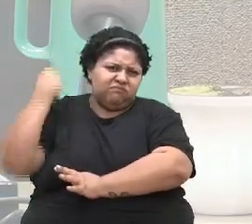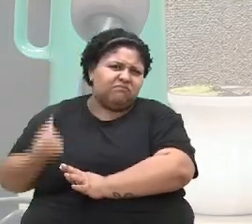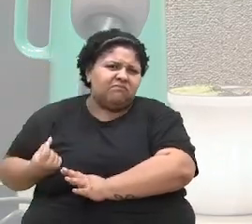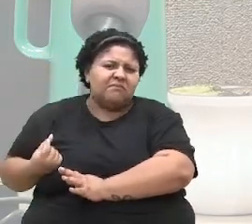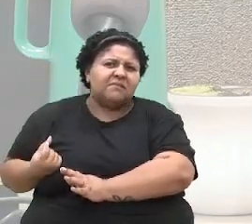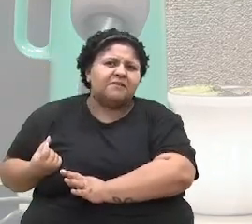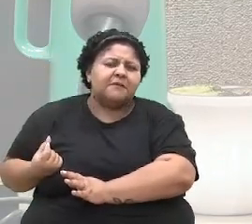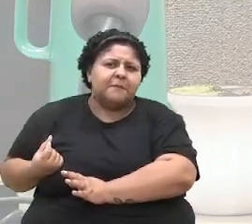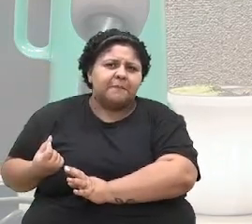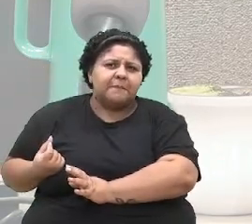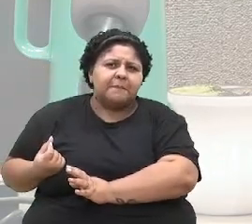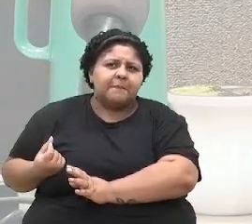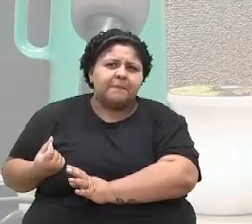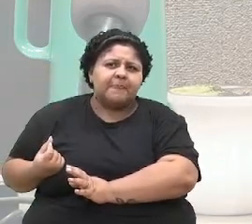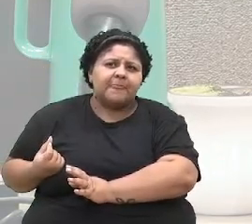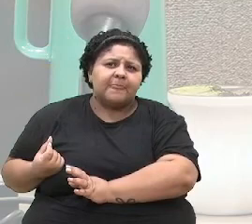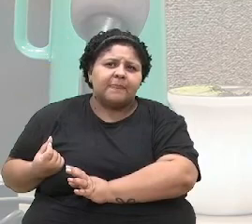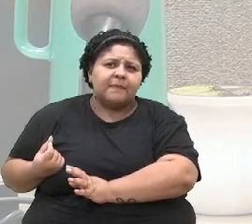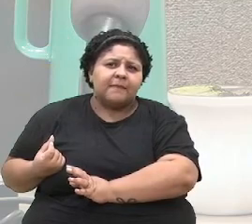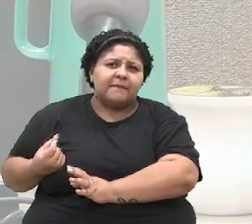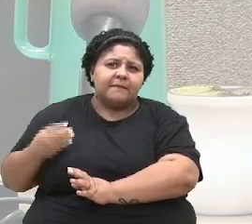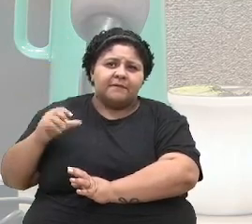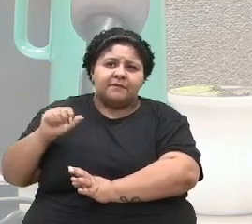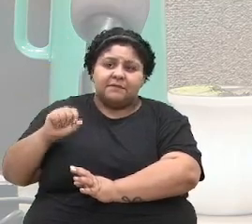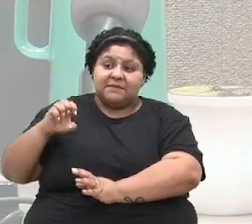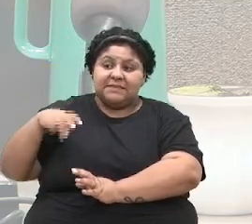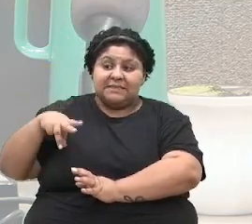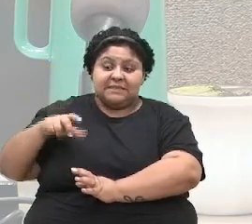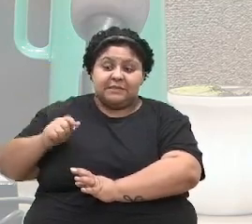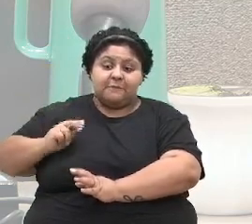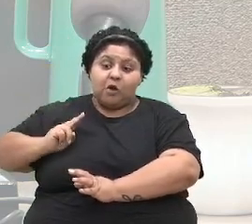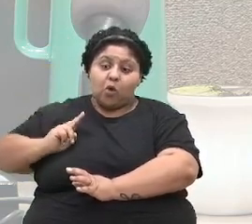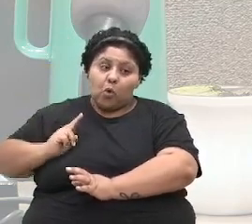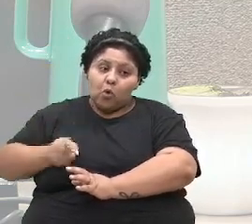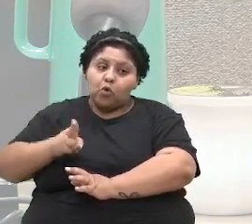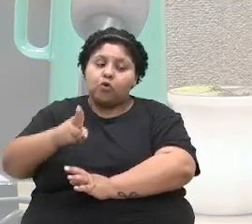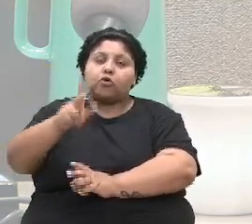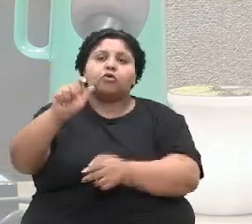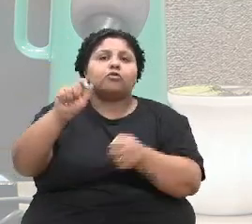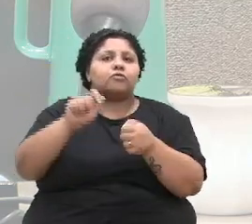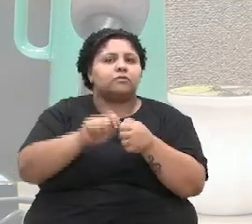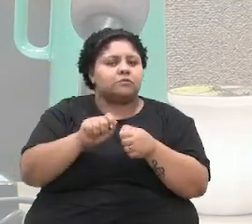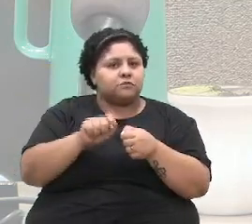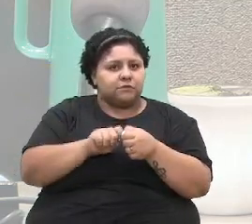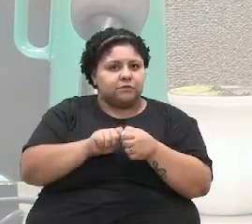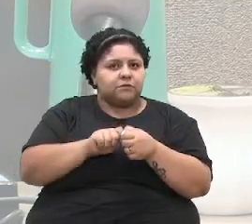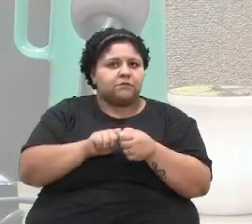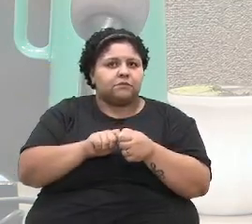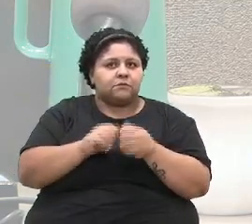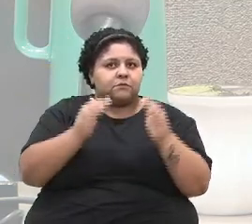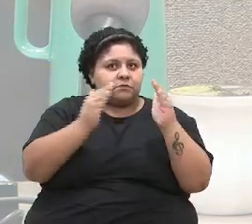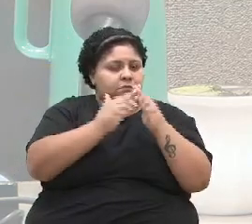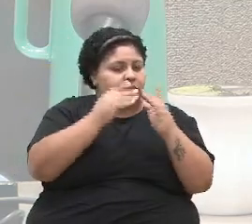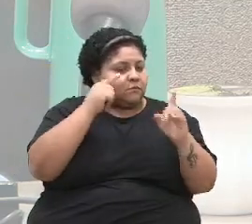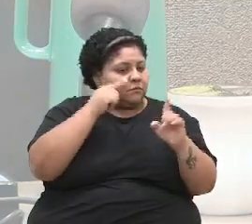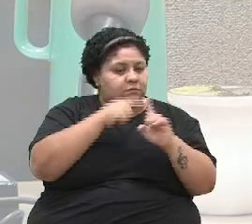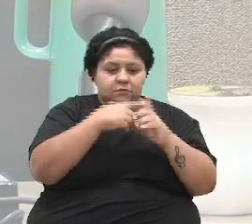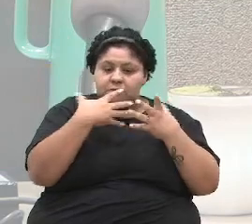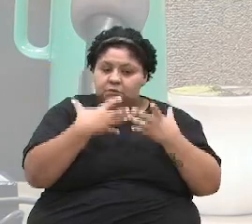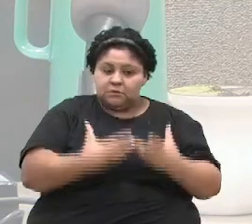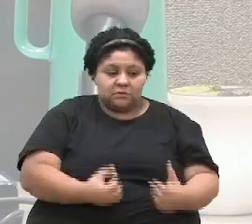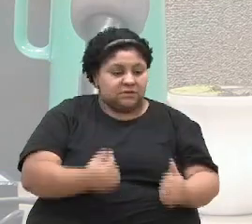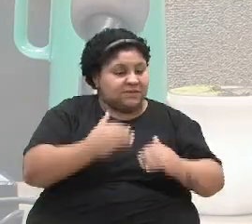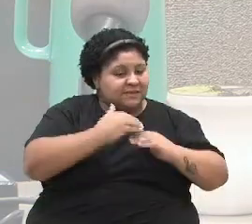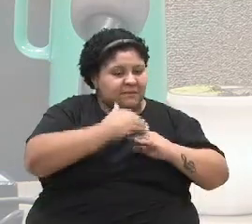Mas se a SEMA continuar desta forma, vai fazer com que a igreja não permita mais esse